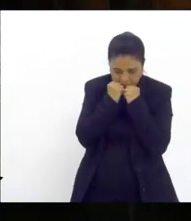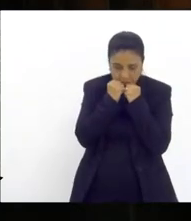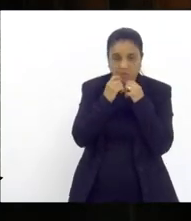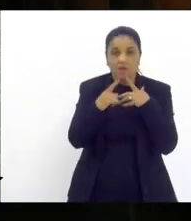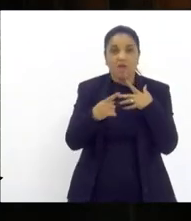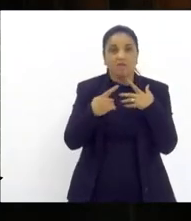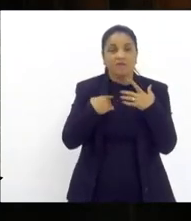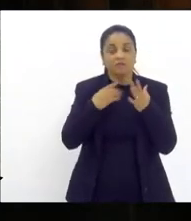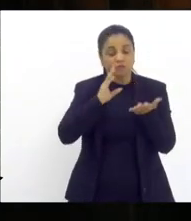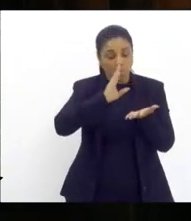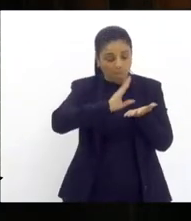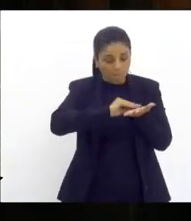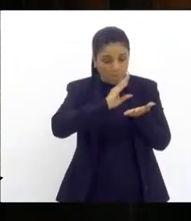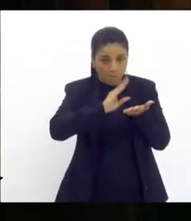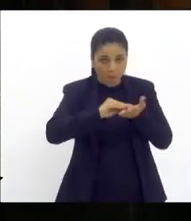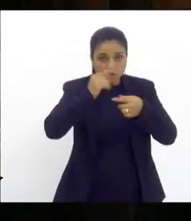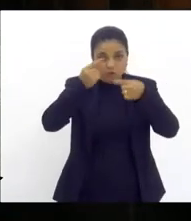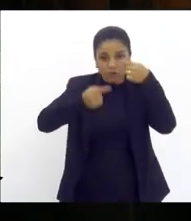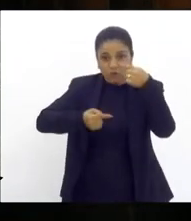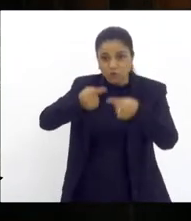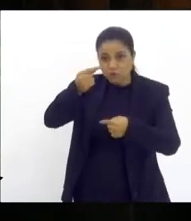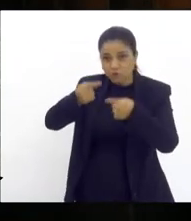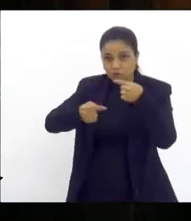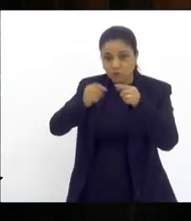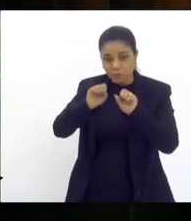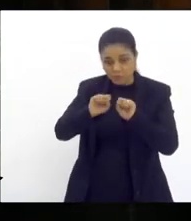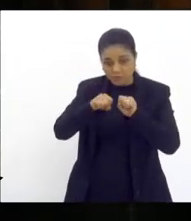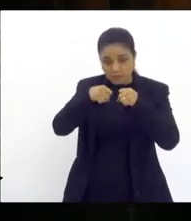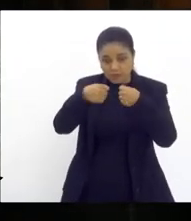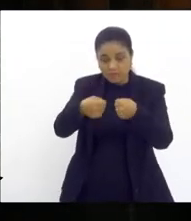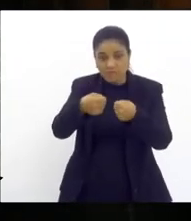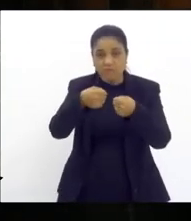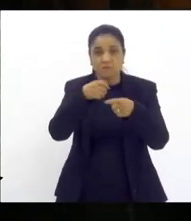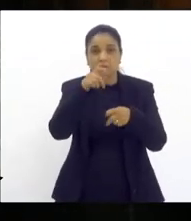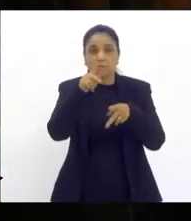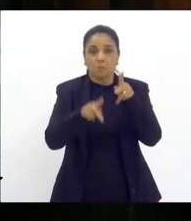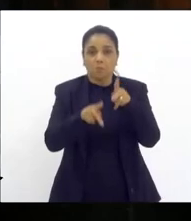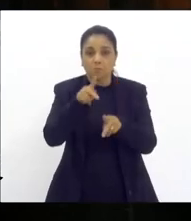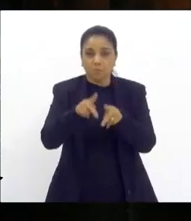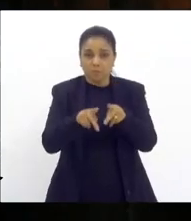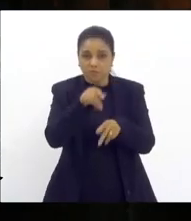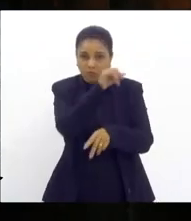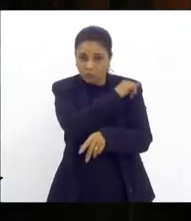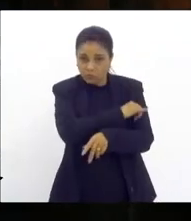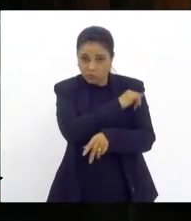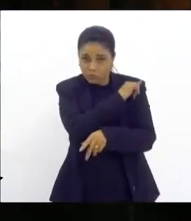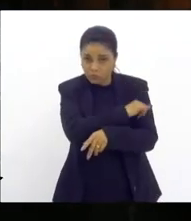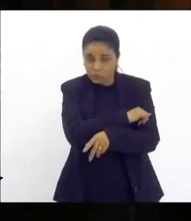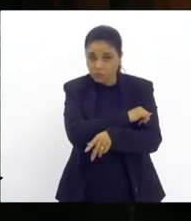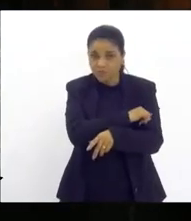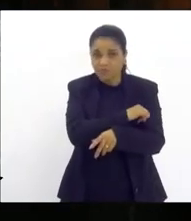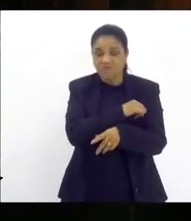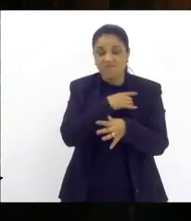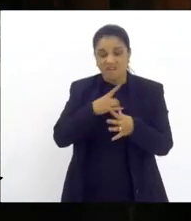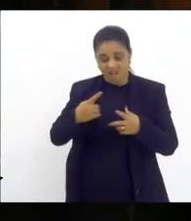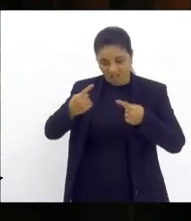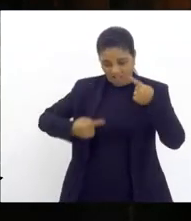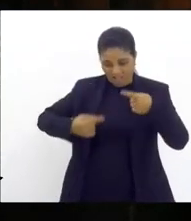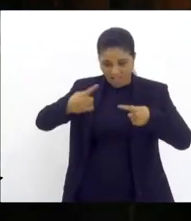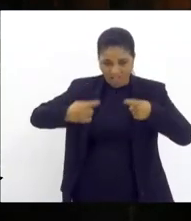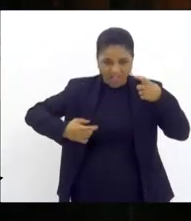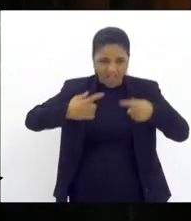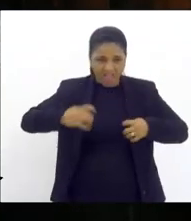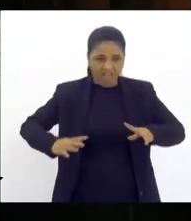faltas que vão favorecer ao povo do Rio de Janeiro fica essa guerra e